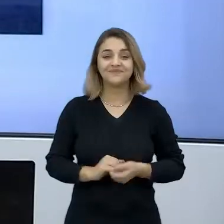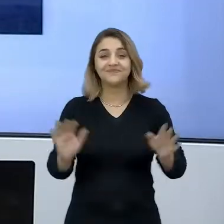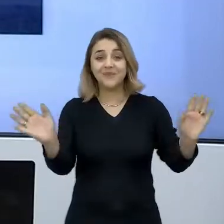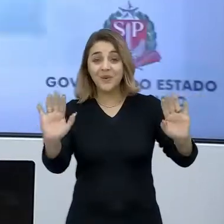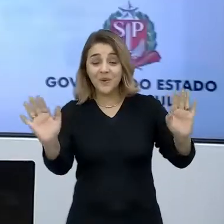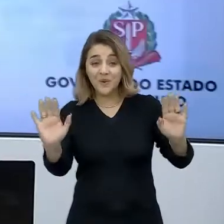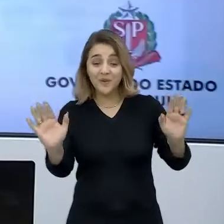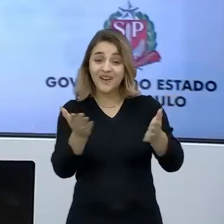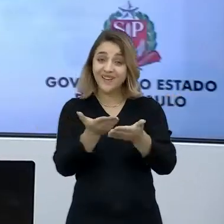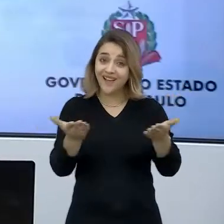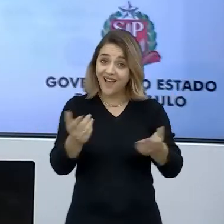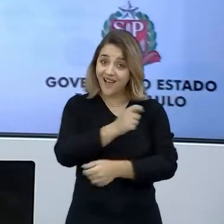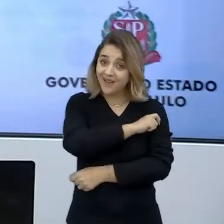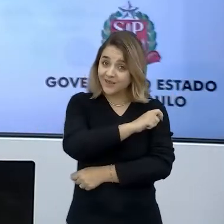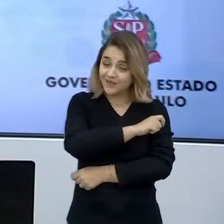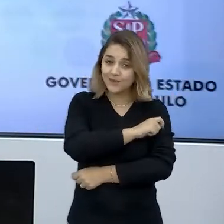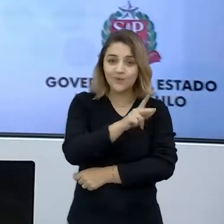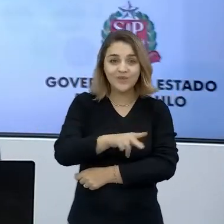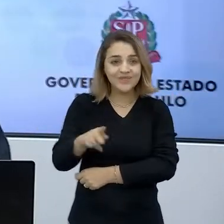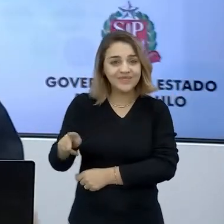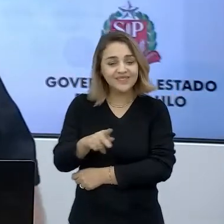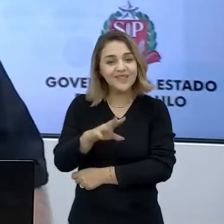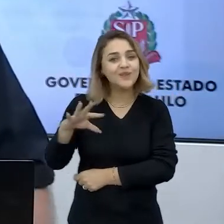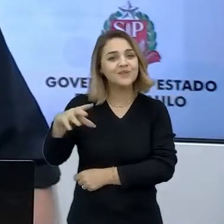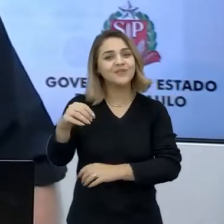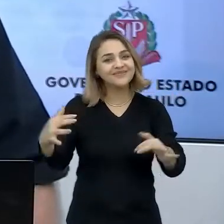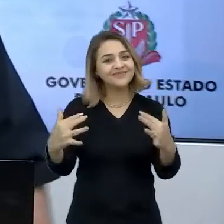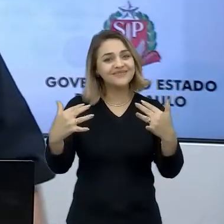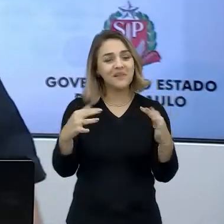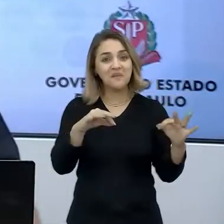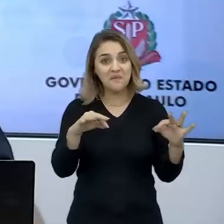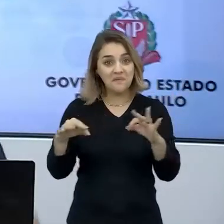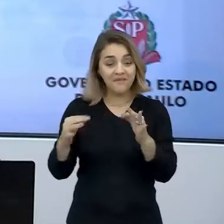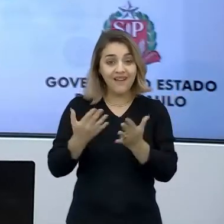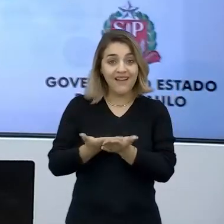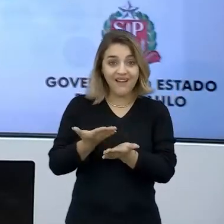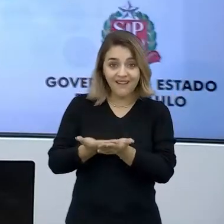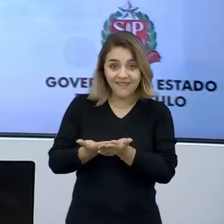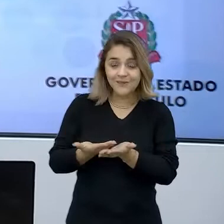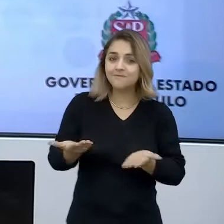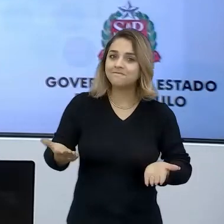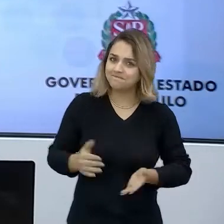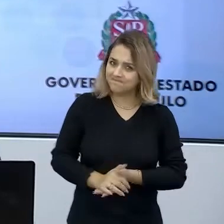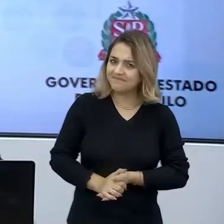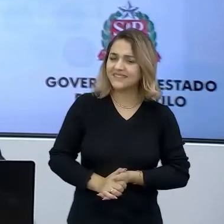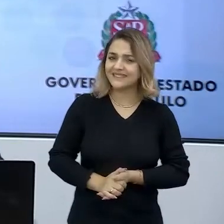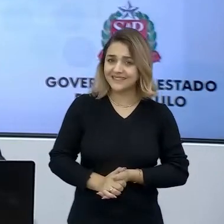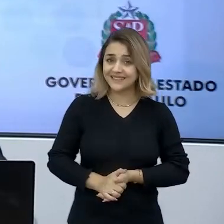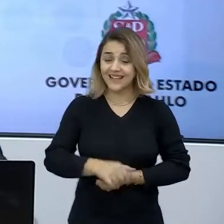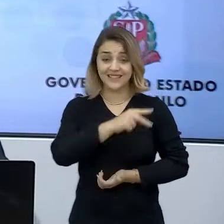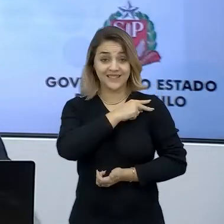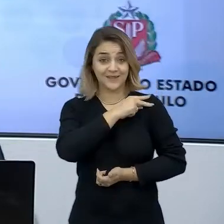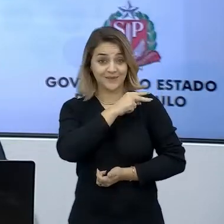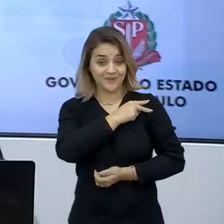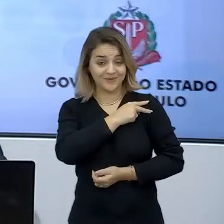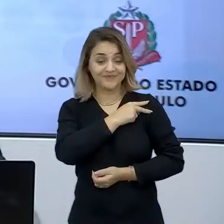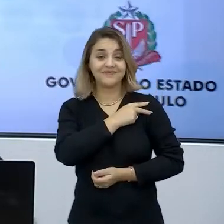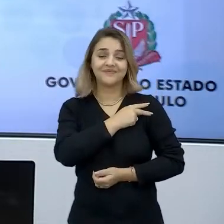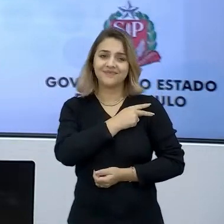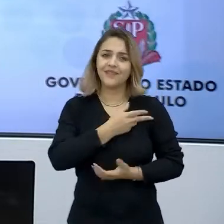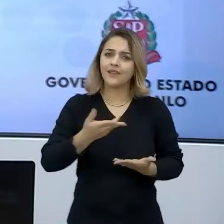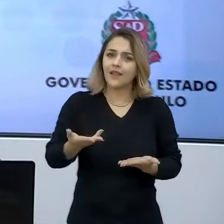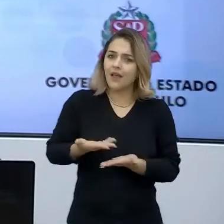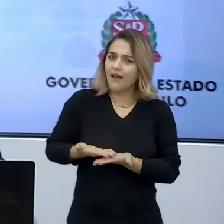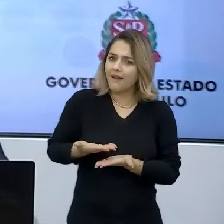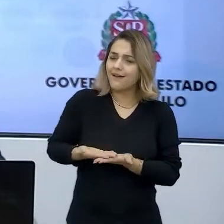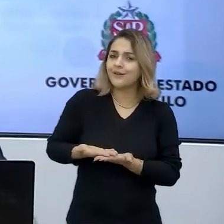Olá, alunos, professores e a todos que irão acompanhar a mais essa aula para a segunda série do ensino médio, né? As aulas aí